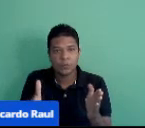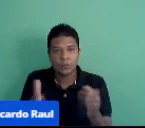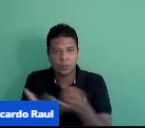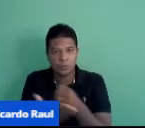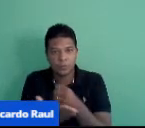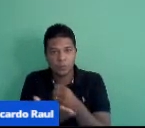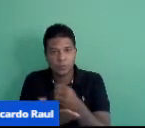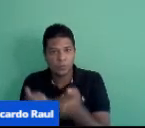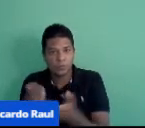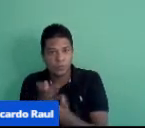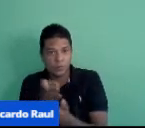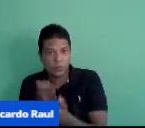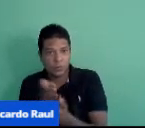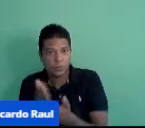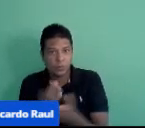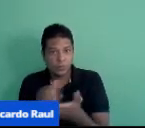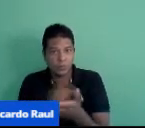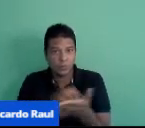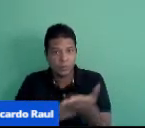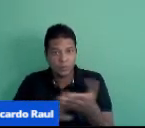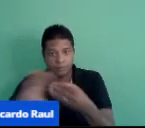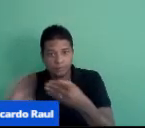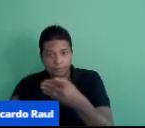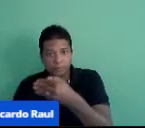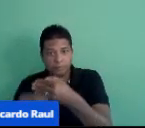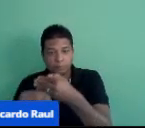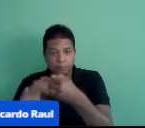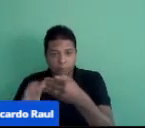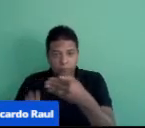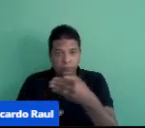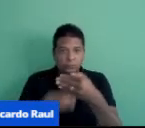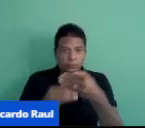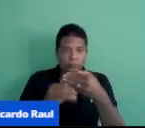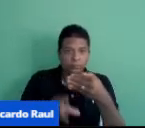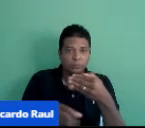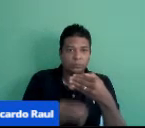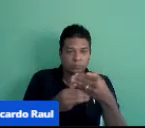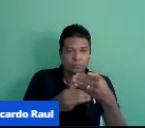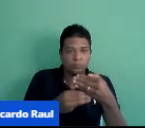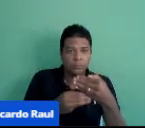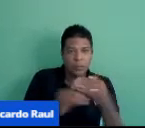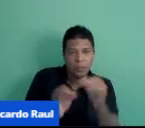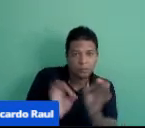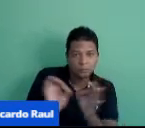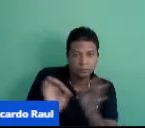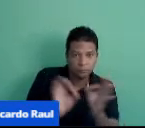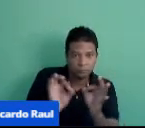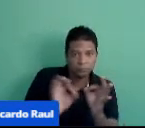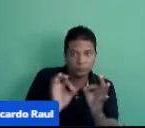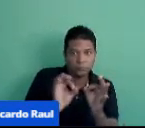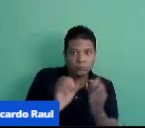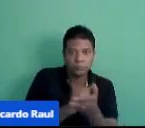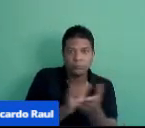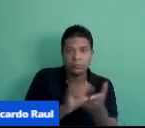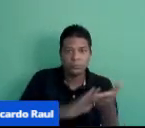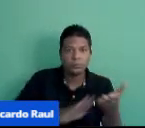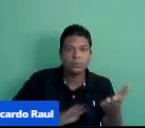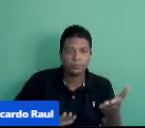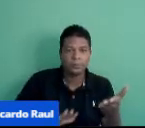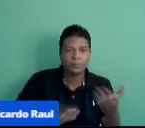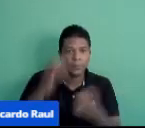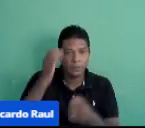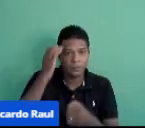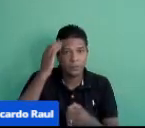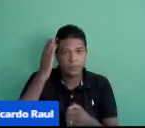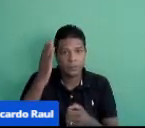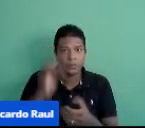que a gente teve que desenvolver umas atividades complementares, eu acabei preparando um conteúdo que viabilizasse a resolução